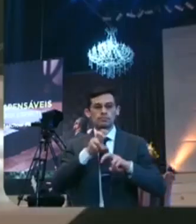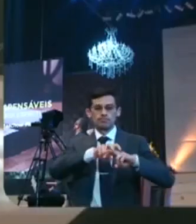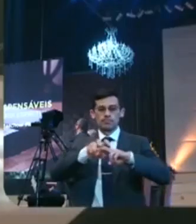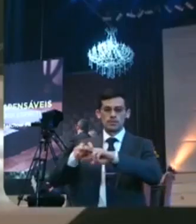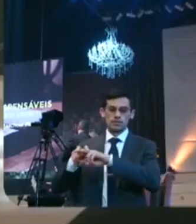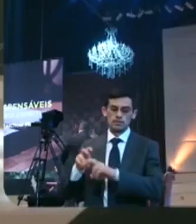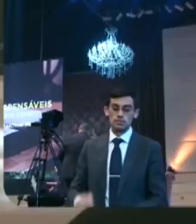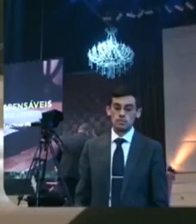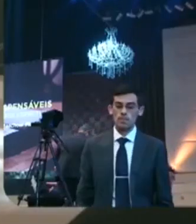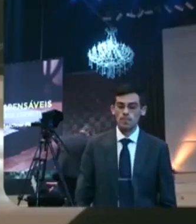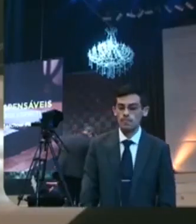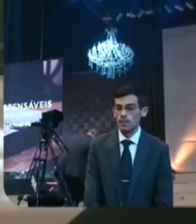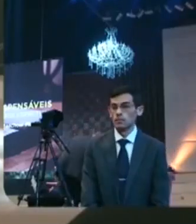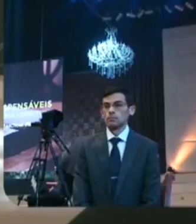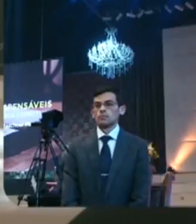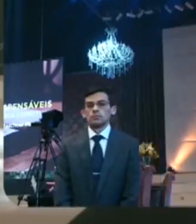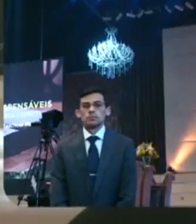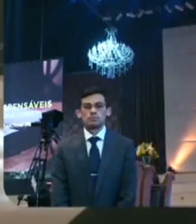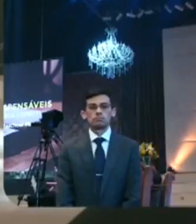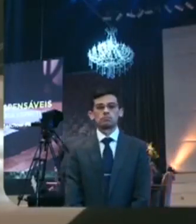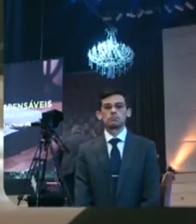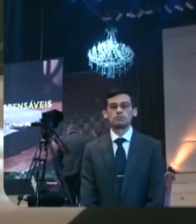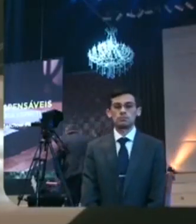Você pode sentar-se, querido.